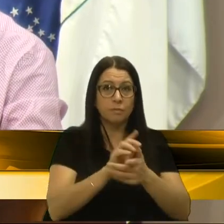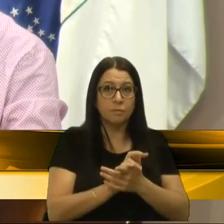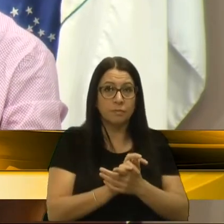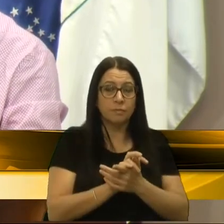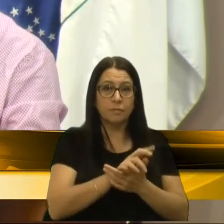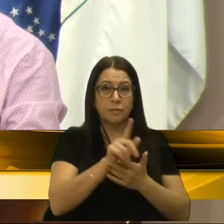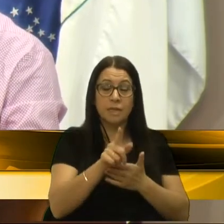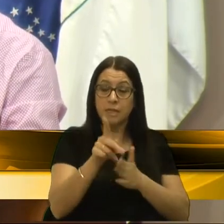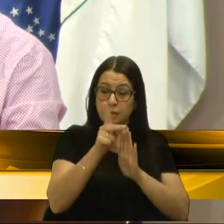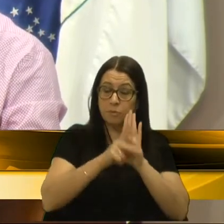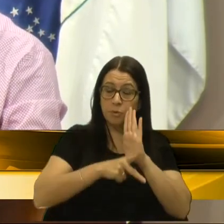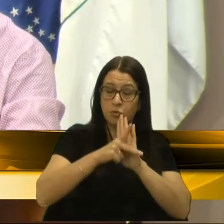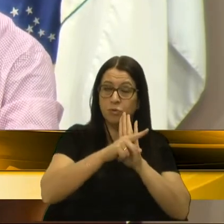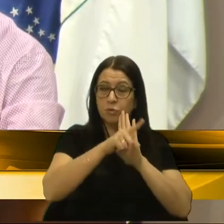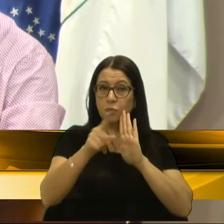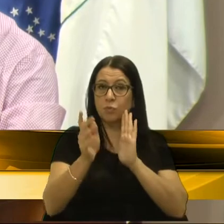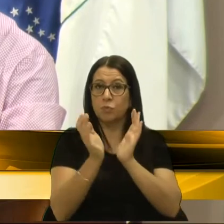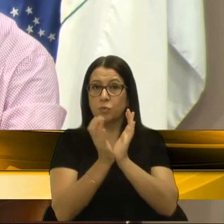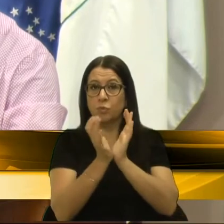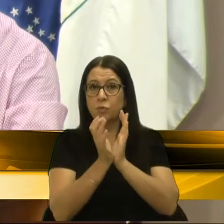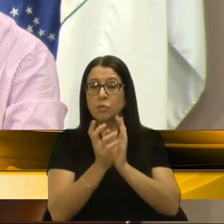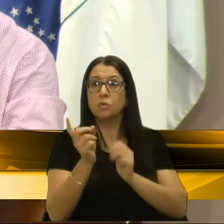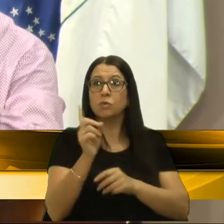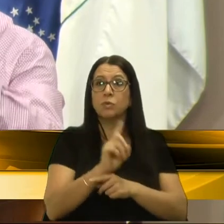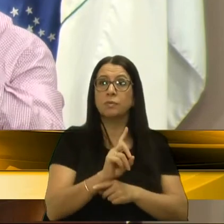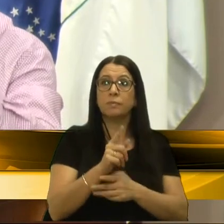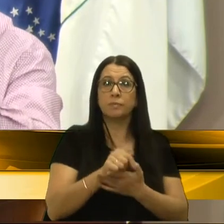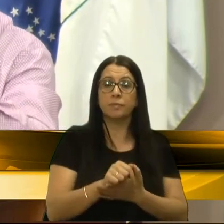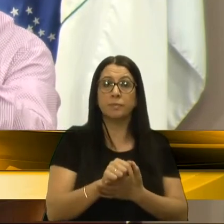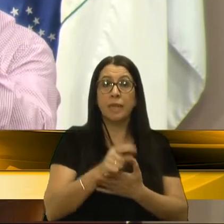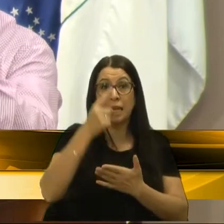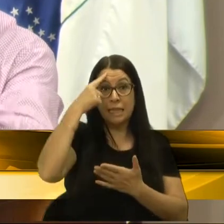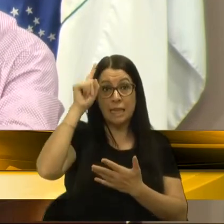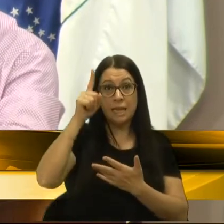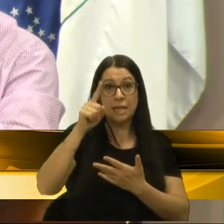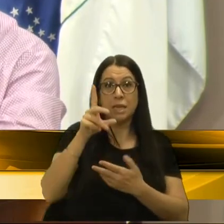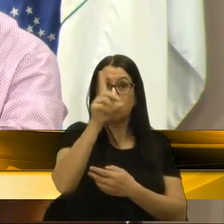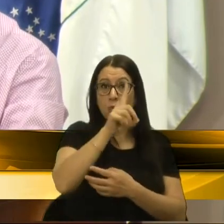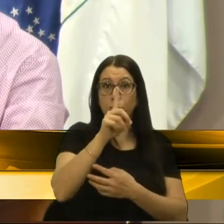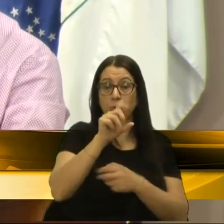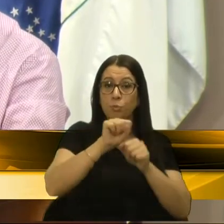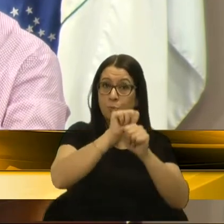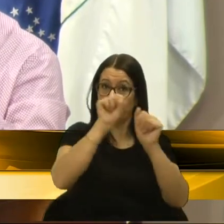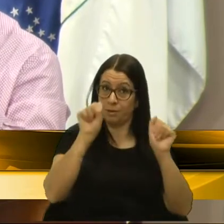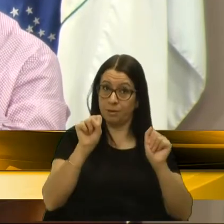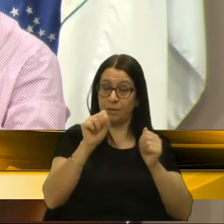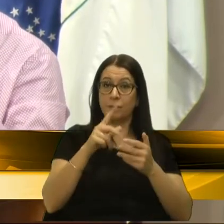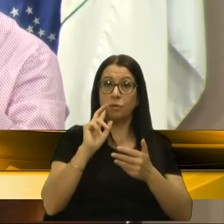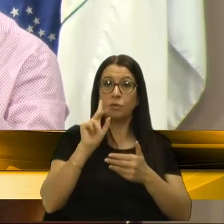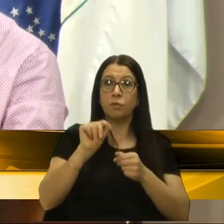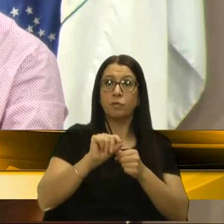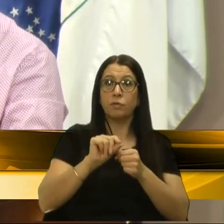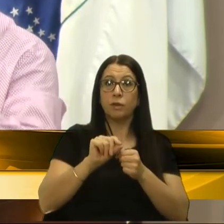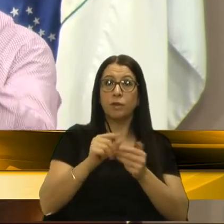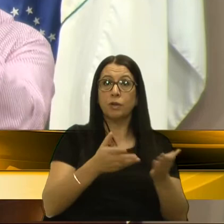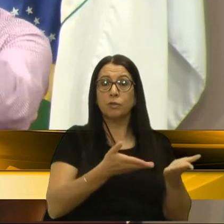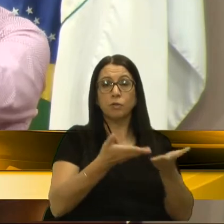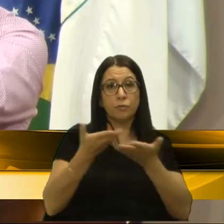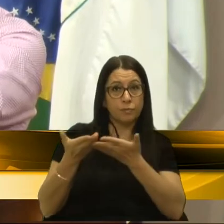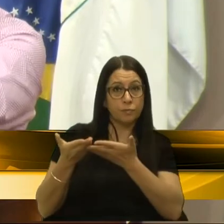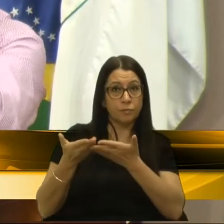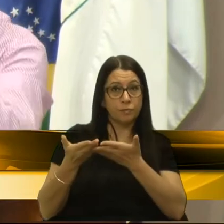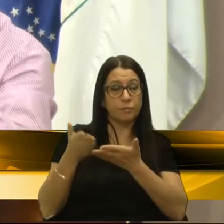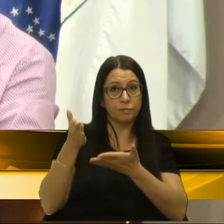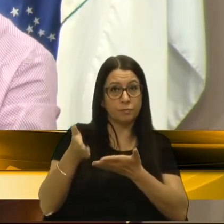Esse projeto, colegas vereadores, surgiu a ideia num domingo de manhã, quando foi convidar